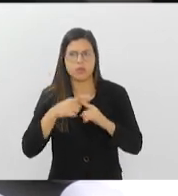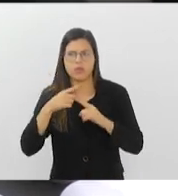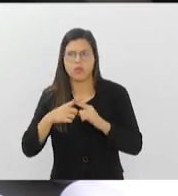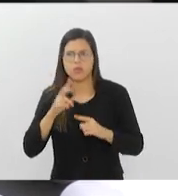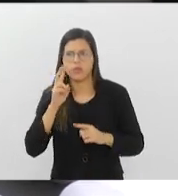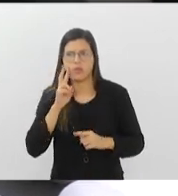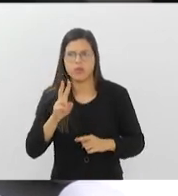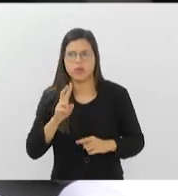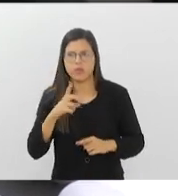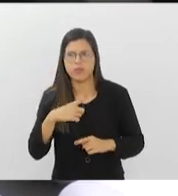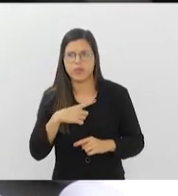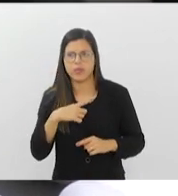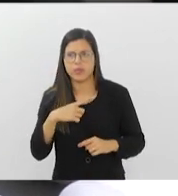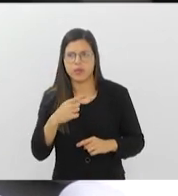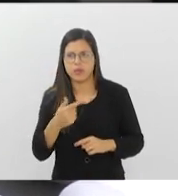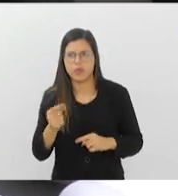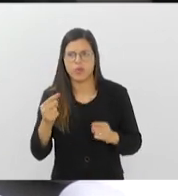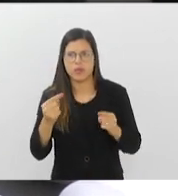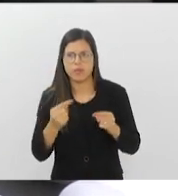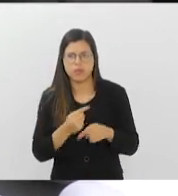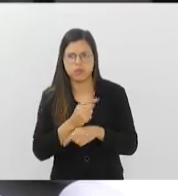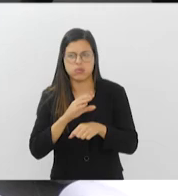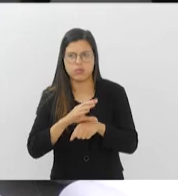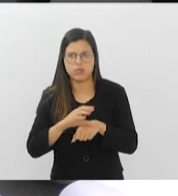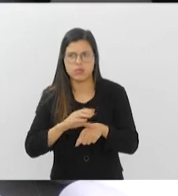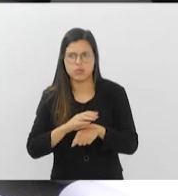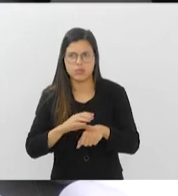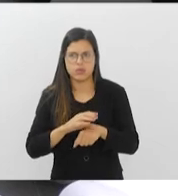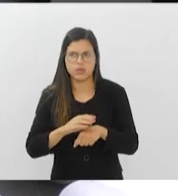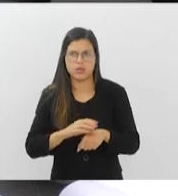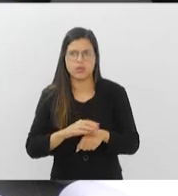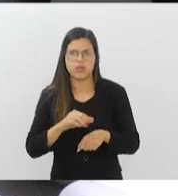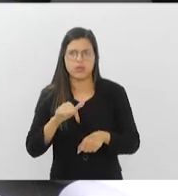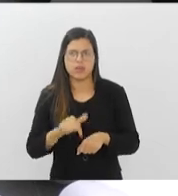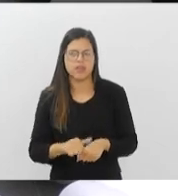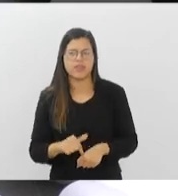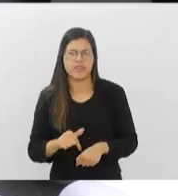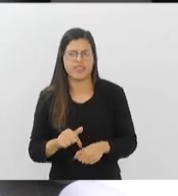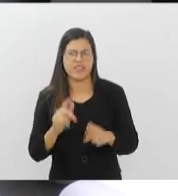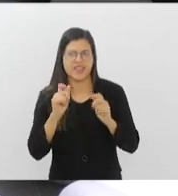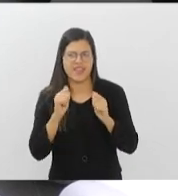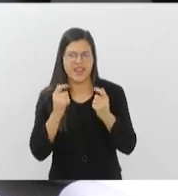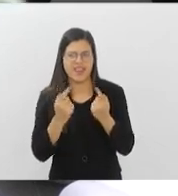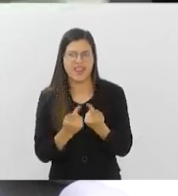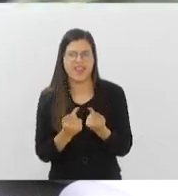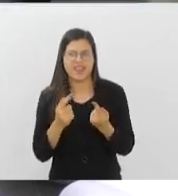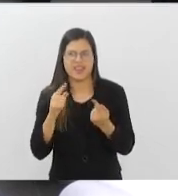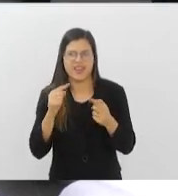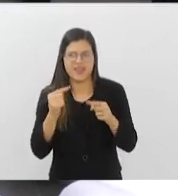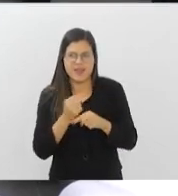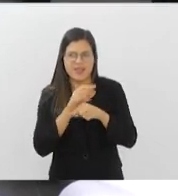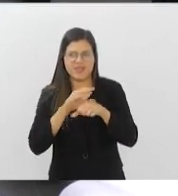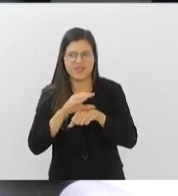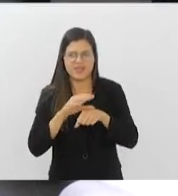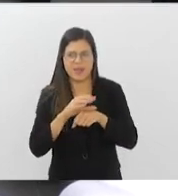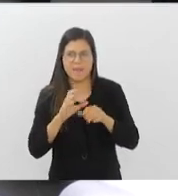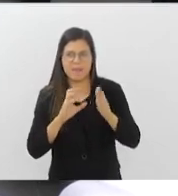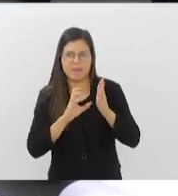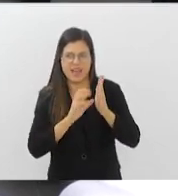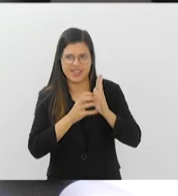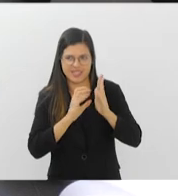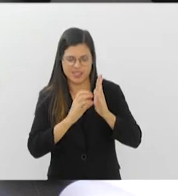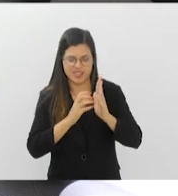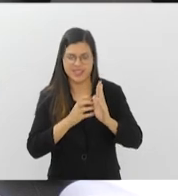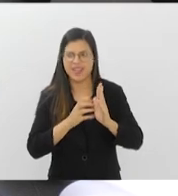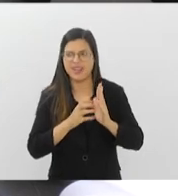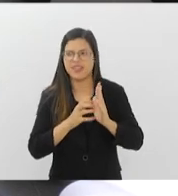outra constitucionalidade aqui na casa, constitucionalidade partidária. Ela reviu o conselho no item